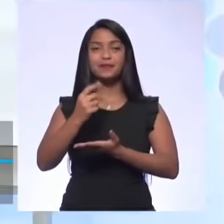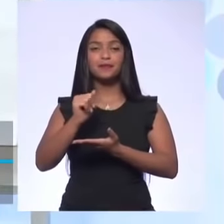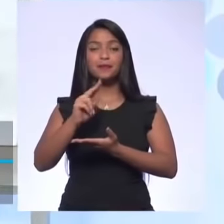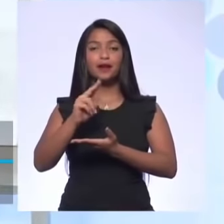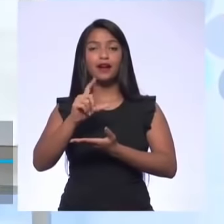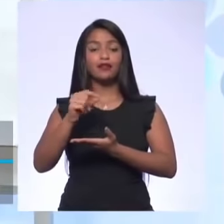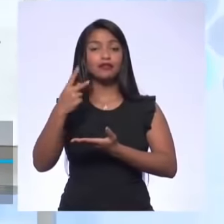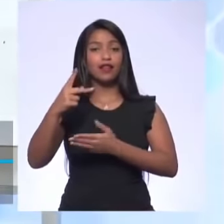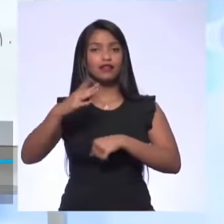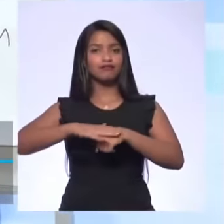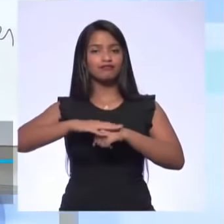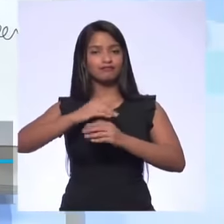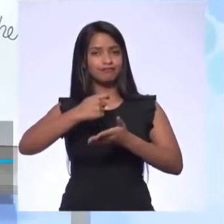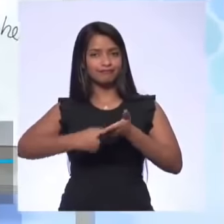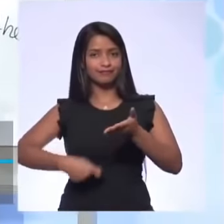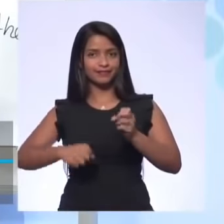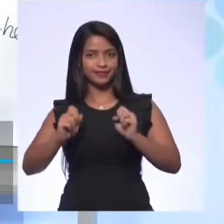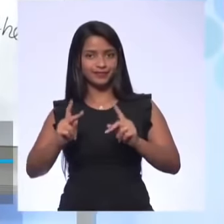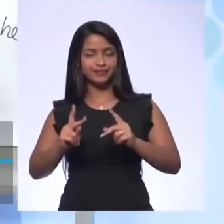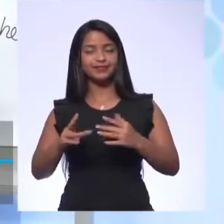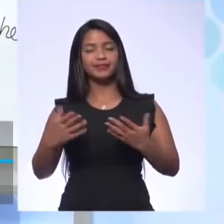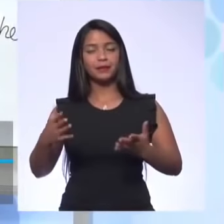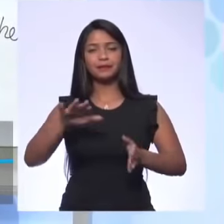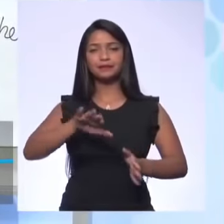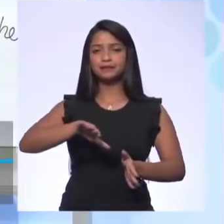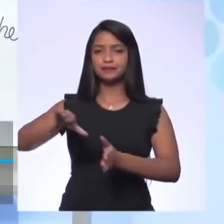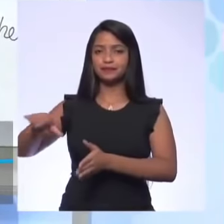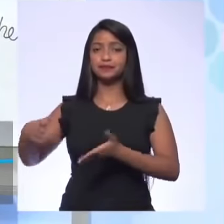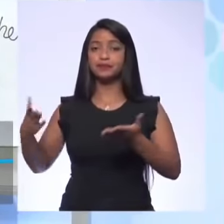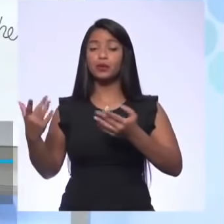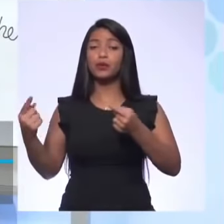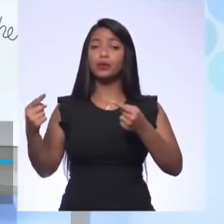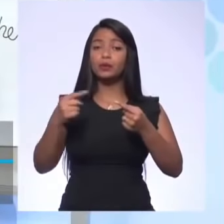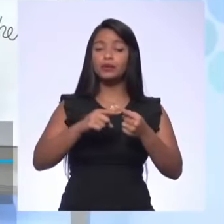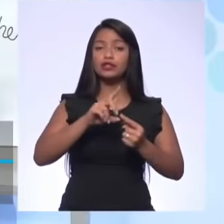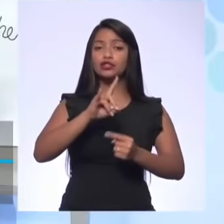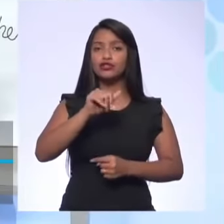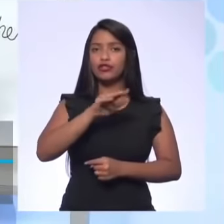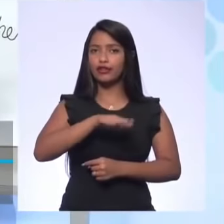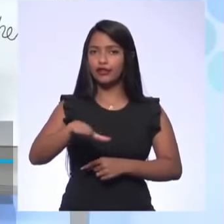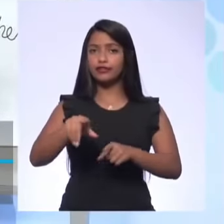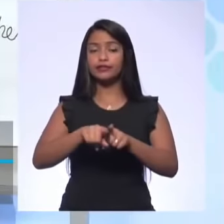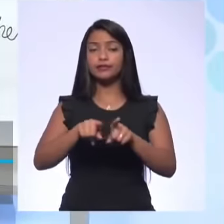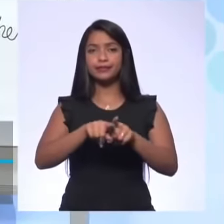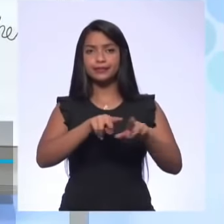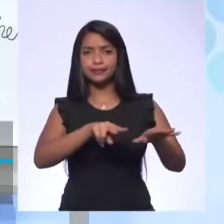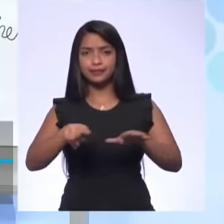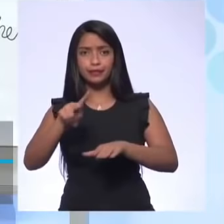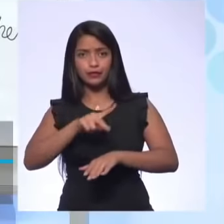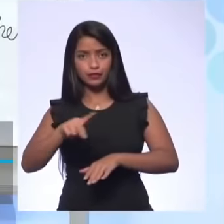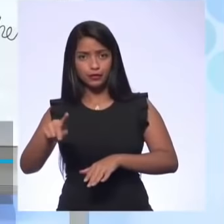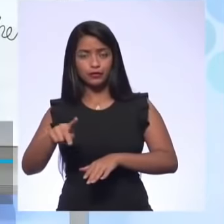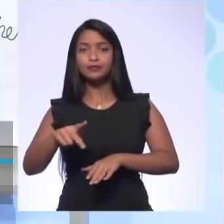gente? Para comemorar o Dia das Crianças e a Semana dos Professores, e eu também estava devendo, nós vamos